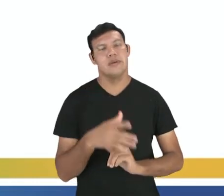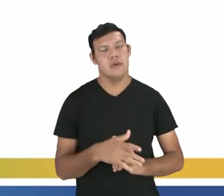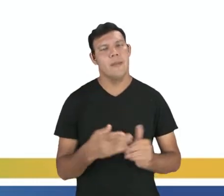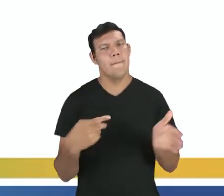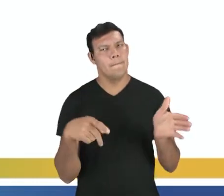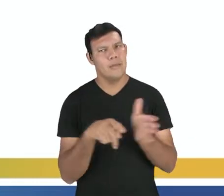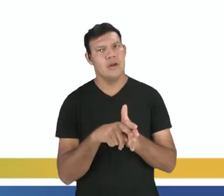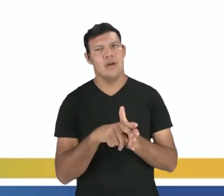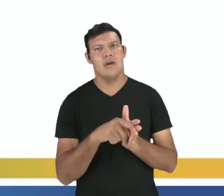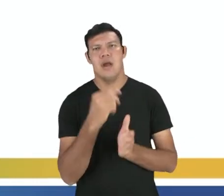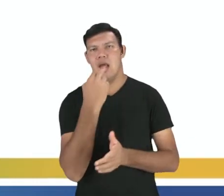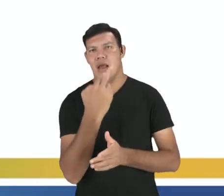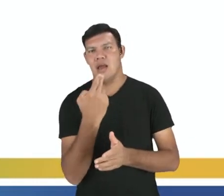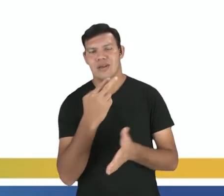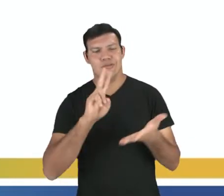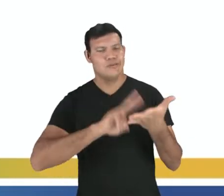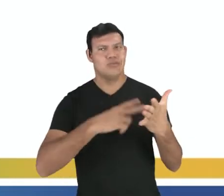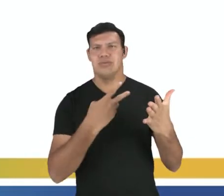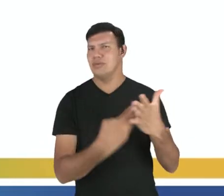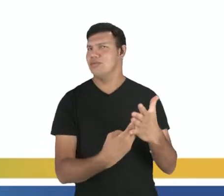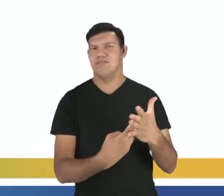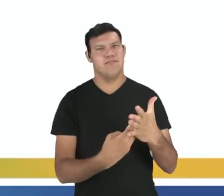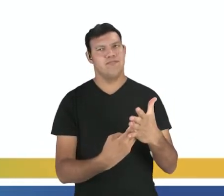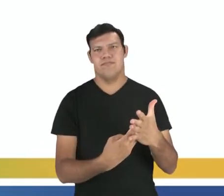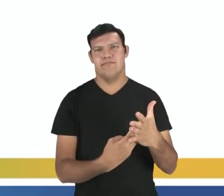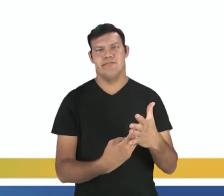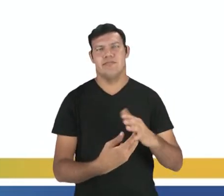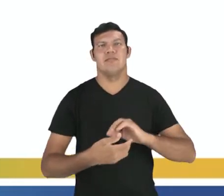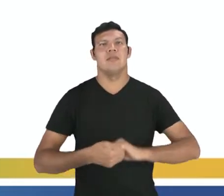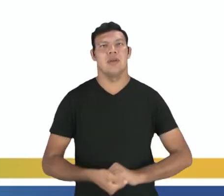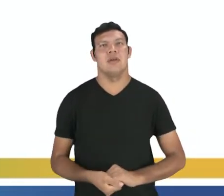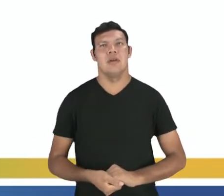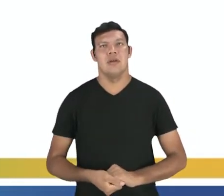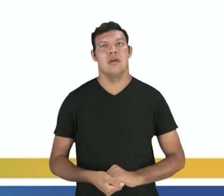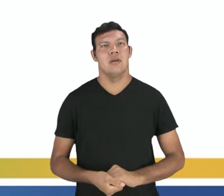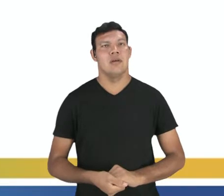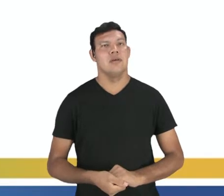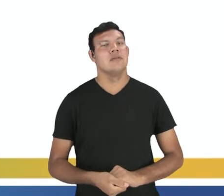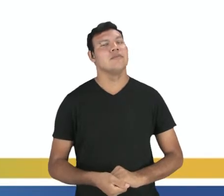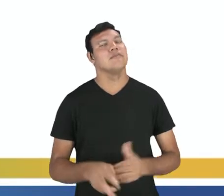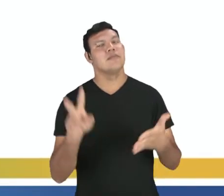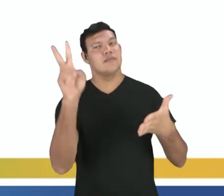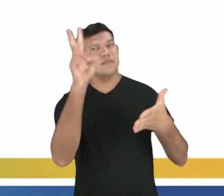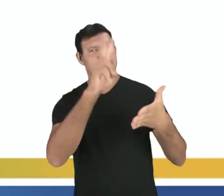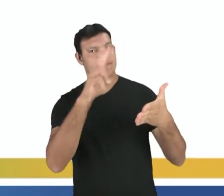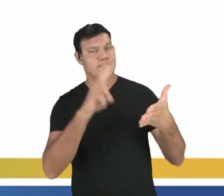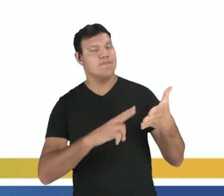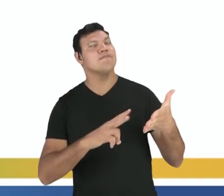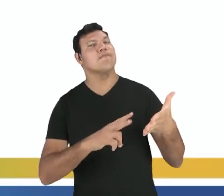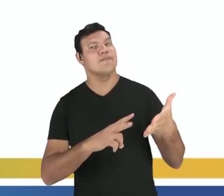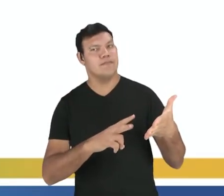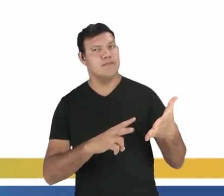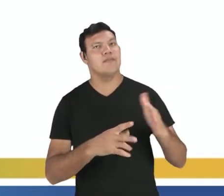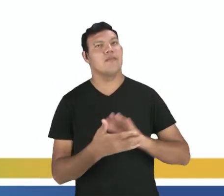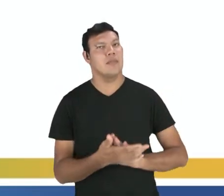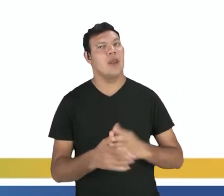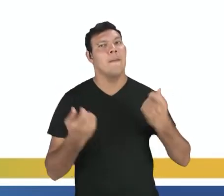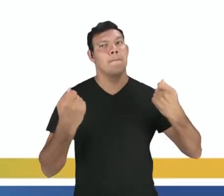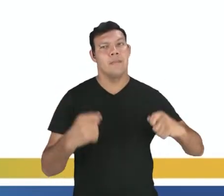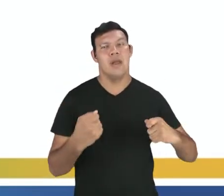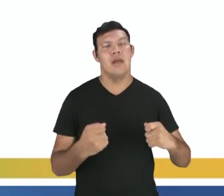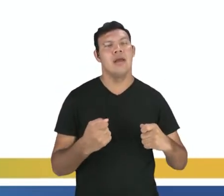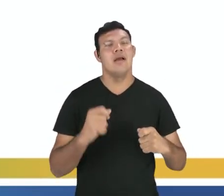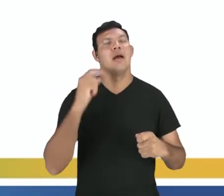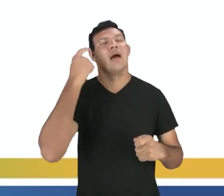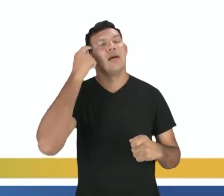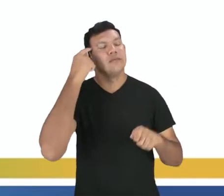cristalizadas, que não podem ser traduzidas ao pé da letra. Então, nós vamos ler de um jeito, mas nós precisamos aí do